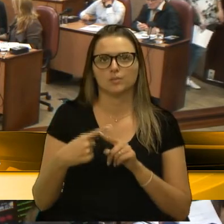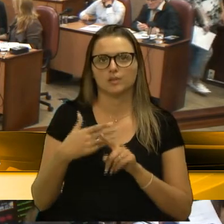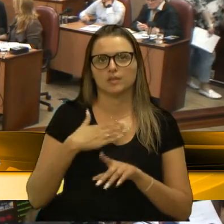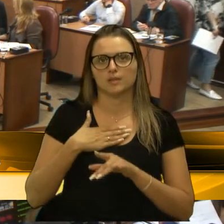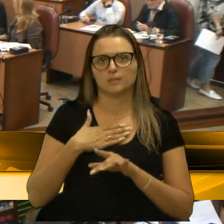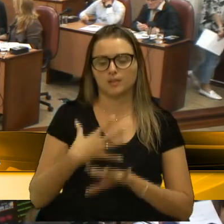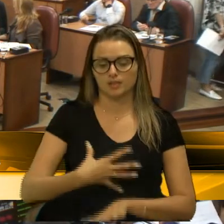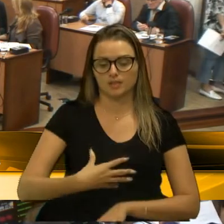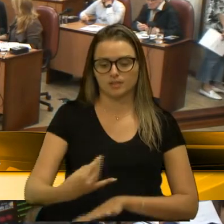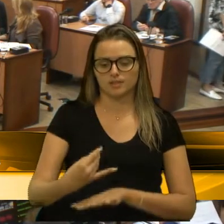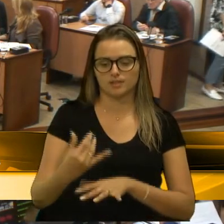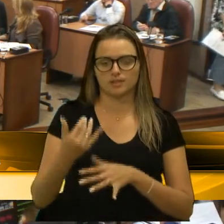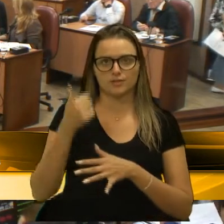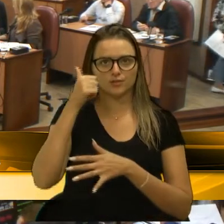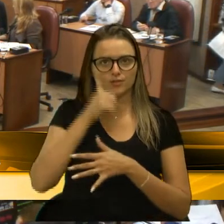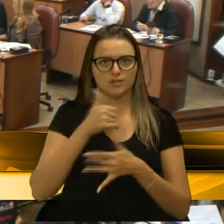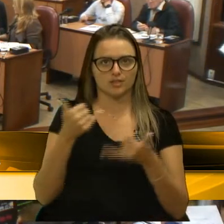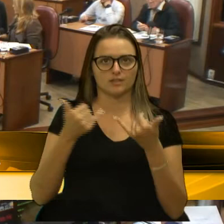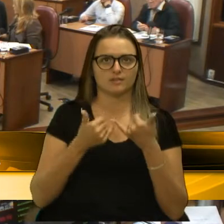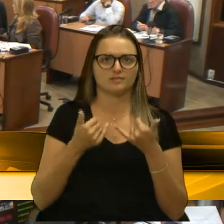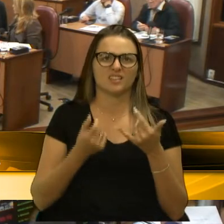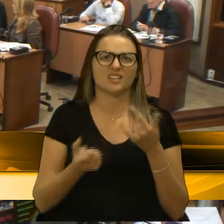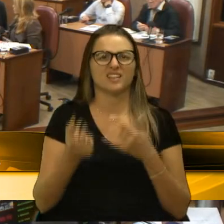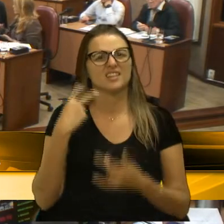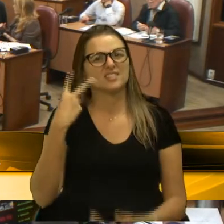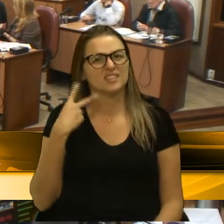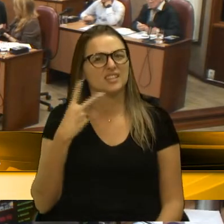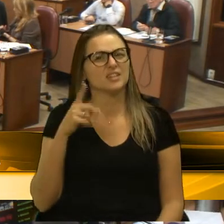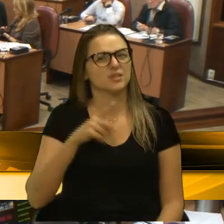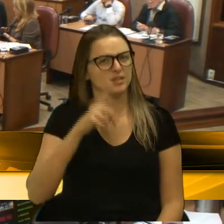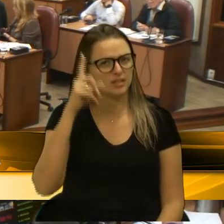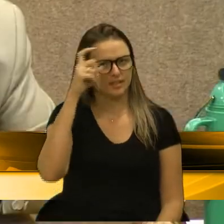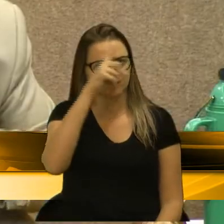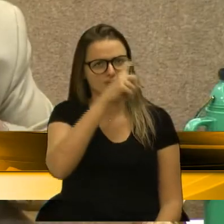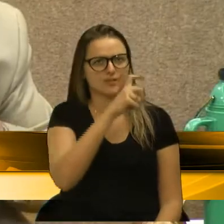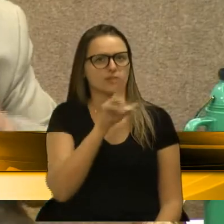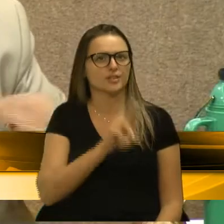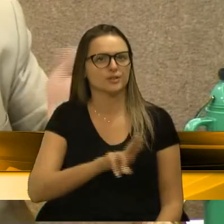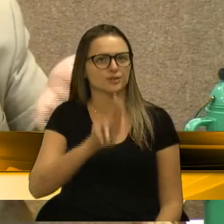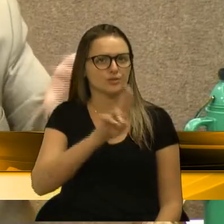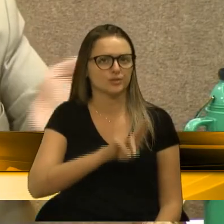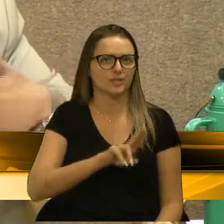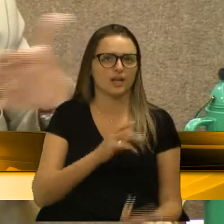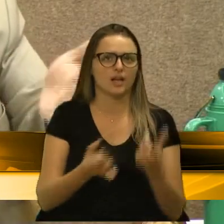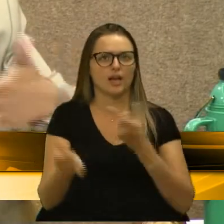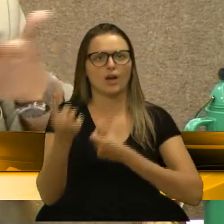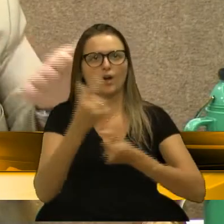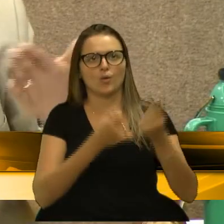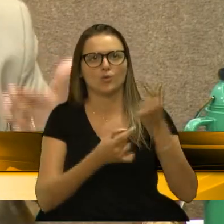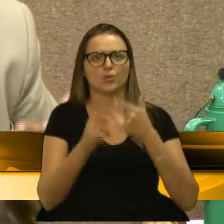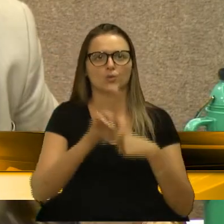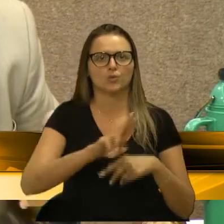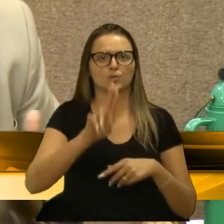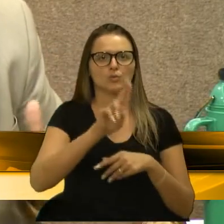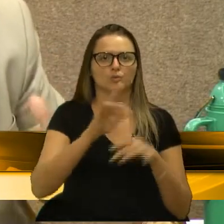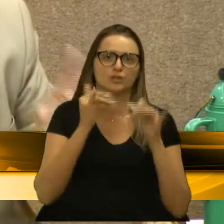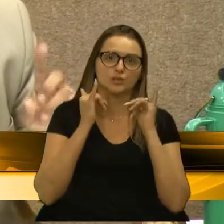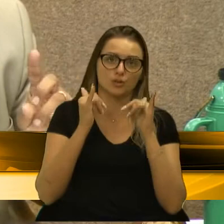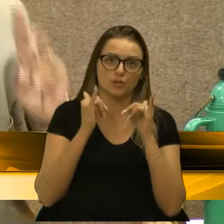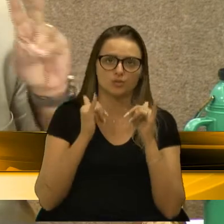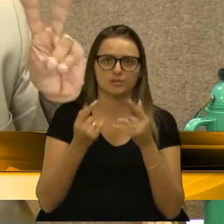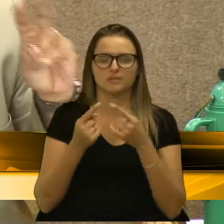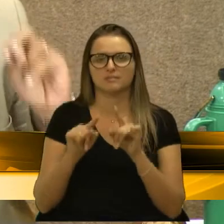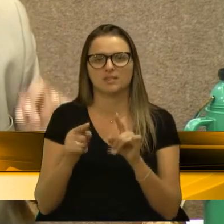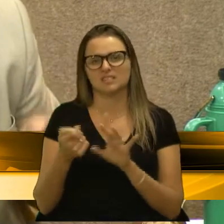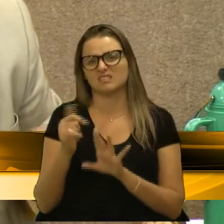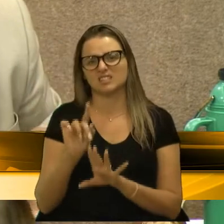isso. Dificilmente algum vereador usa o ônibus. Um ou outro, esporadicamente, pode utilizar o transporte urbano. Mas ontem